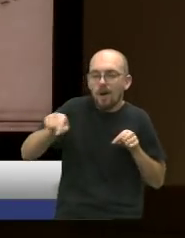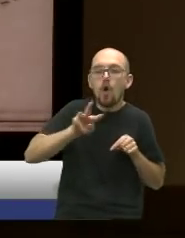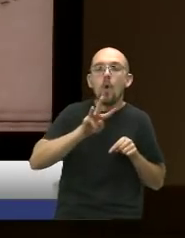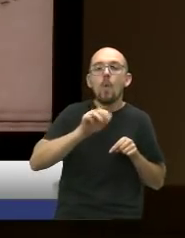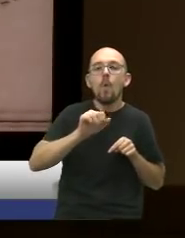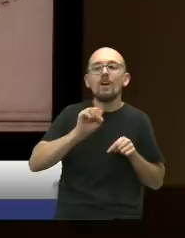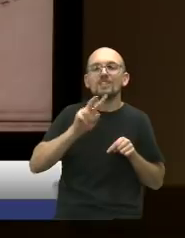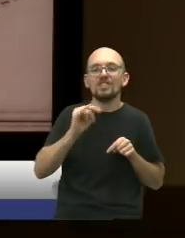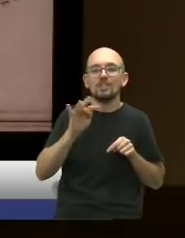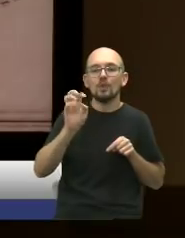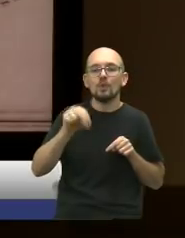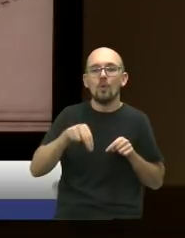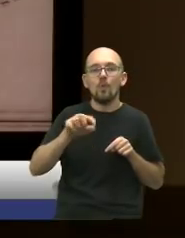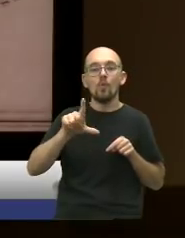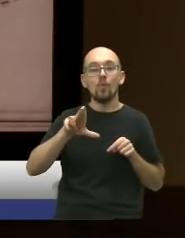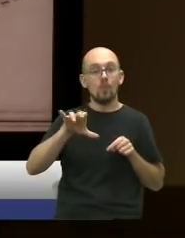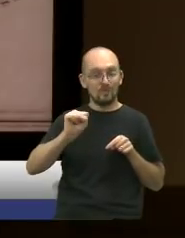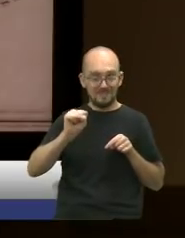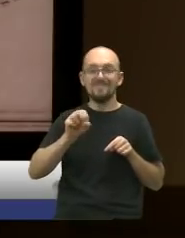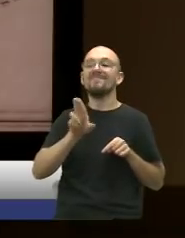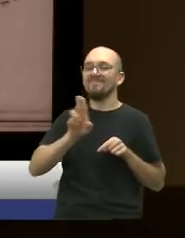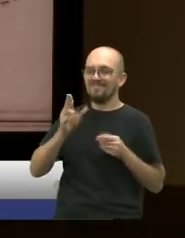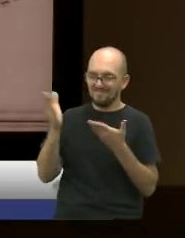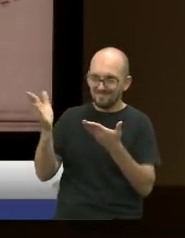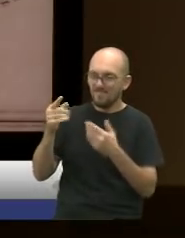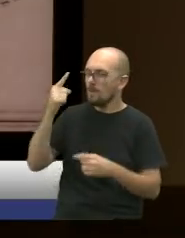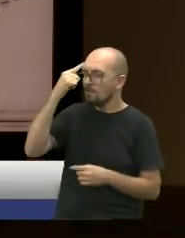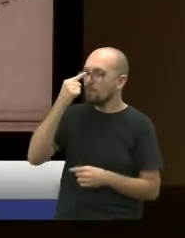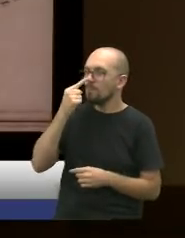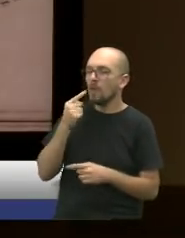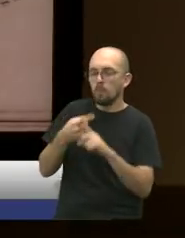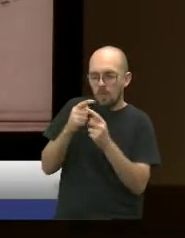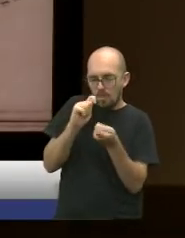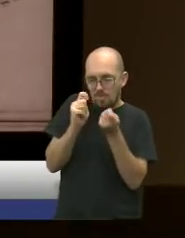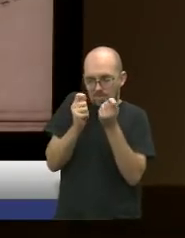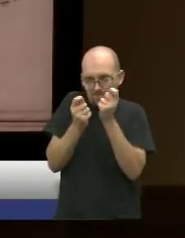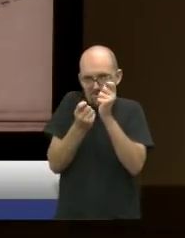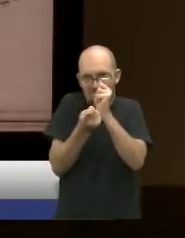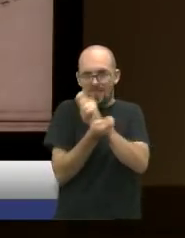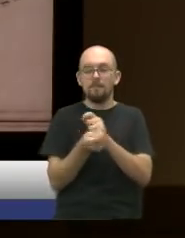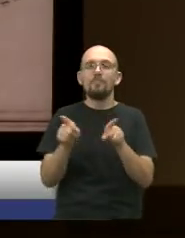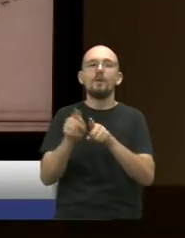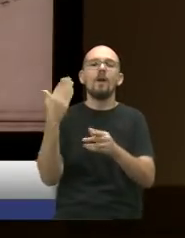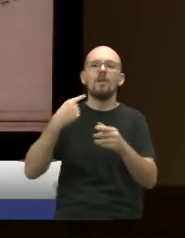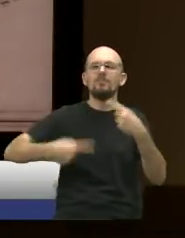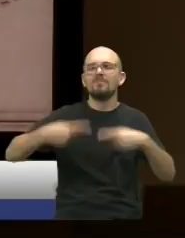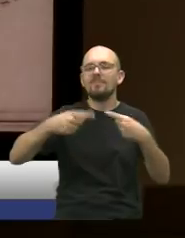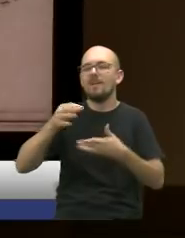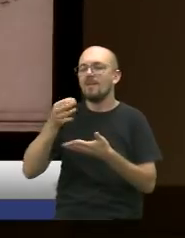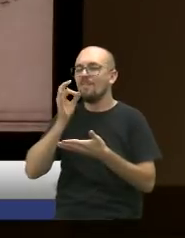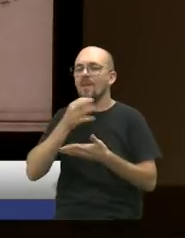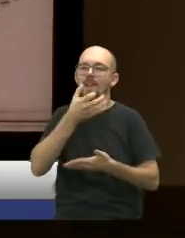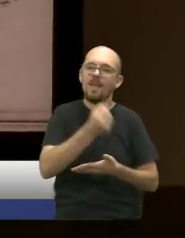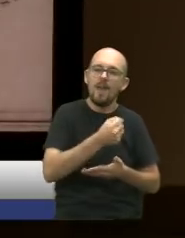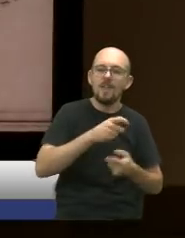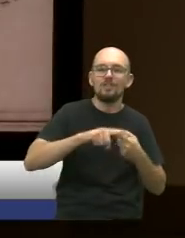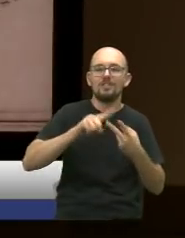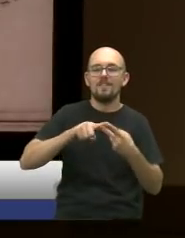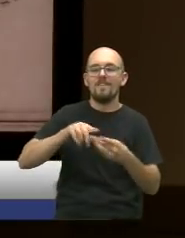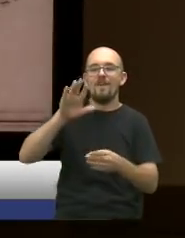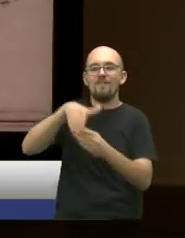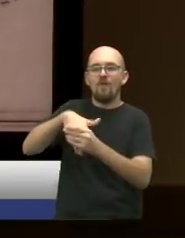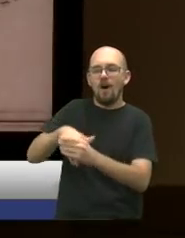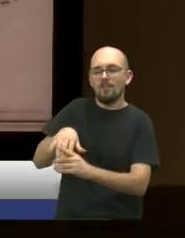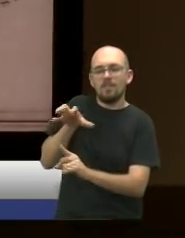a República Velha dispensa comentários. Era aquele jogo de poder de coronéis, o café com leite, o voto de cabresto, etc,